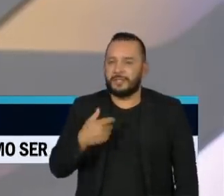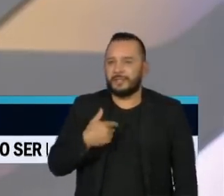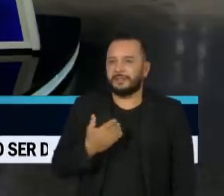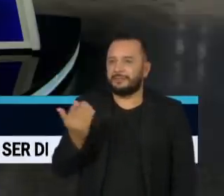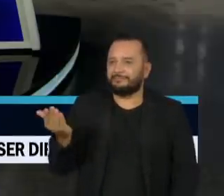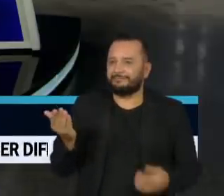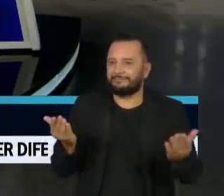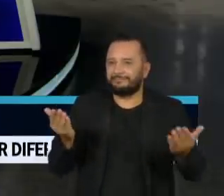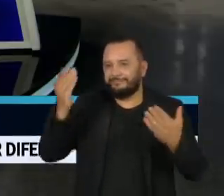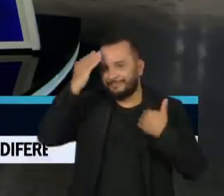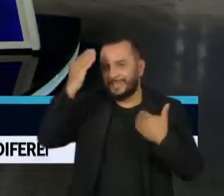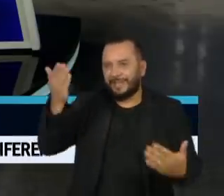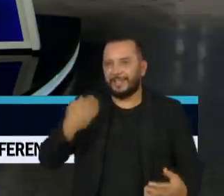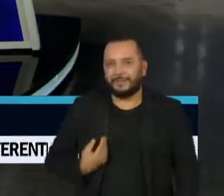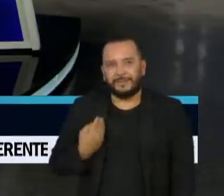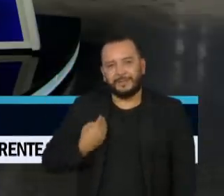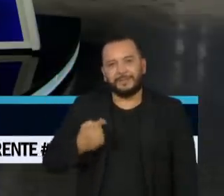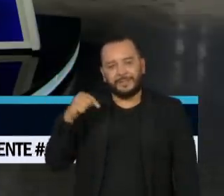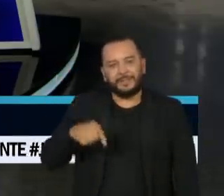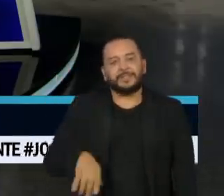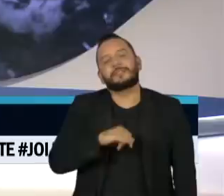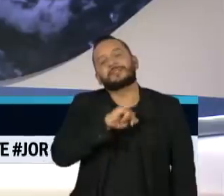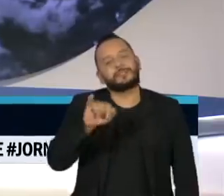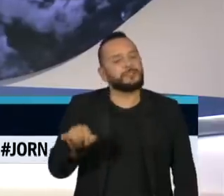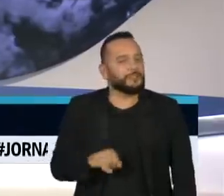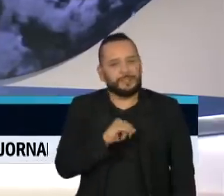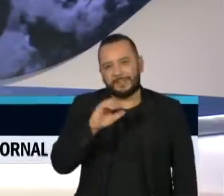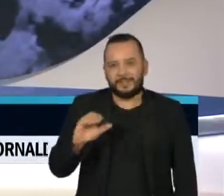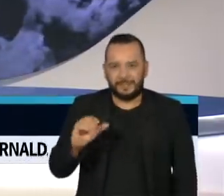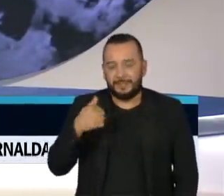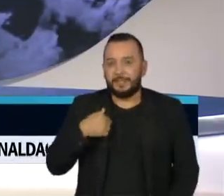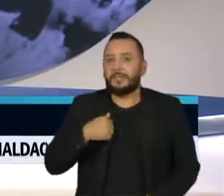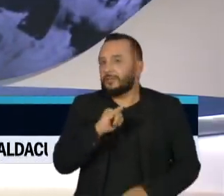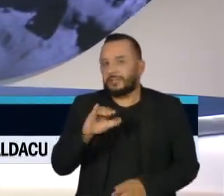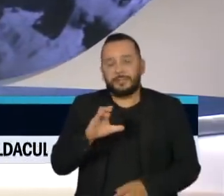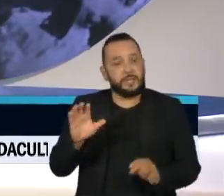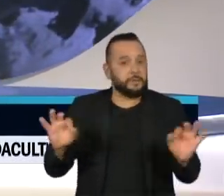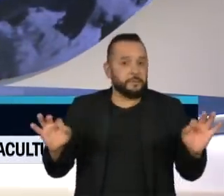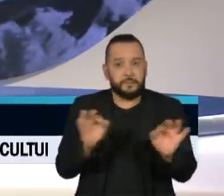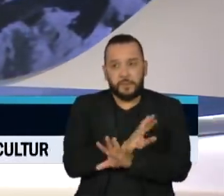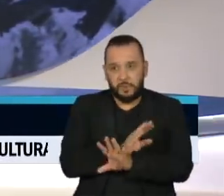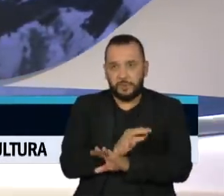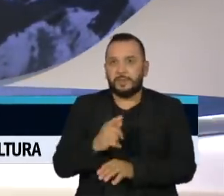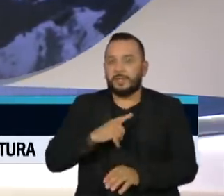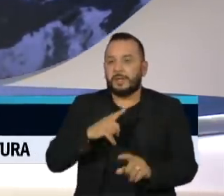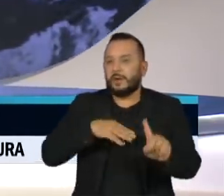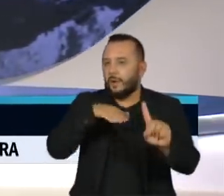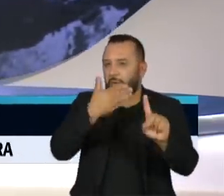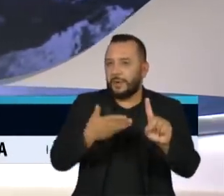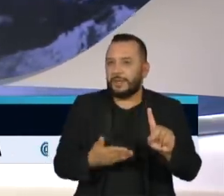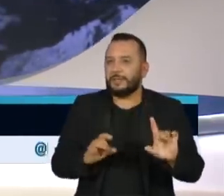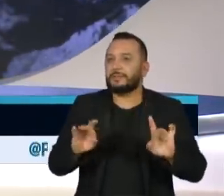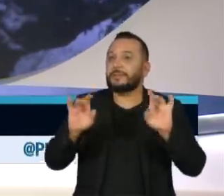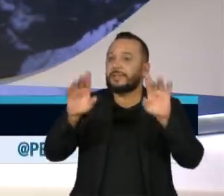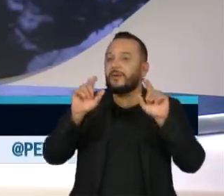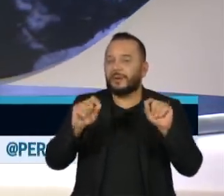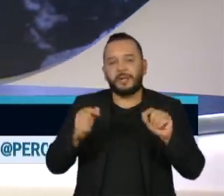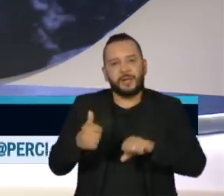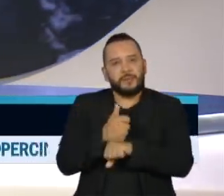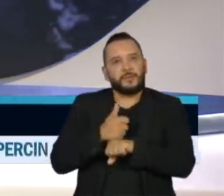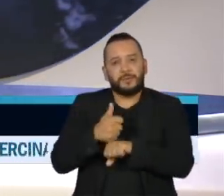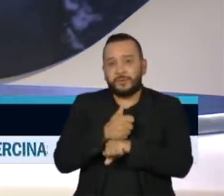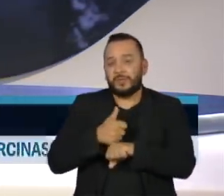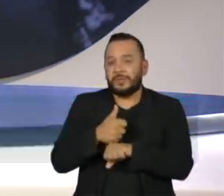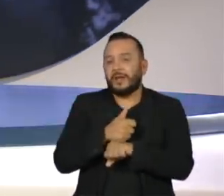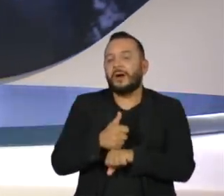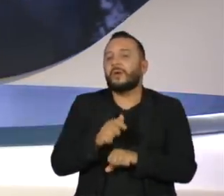pela participação aqui no Jornal da Cultura. A gente encerra essa edição com uma homenagem especial a um craque que faz falta.